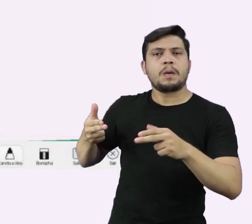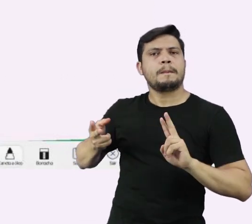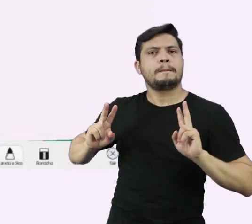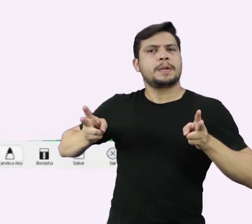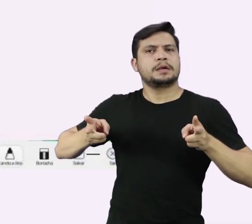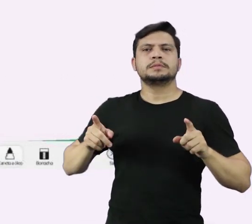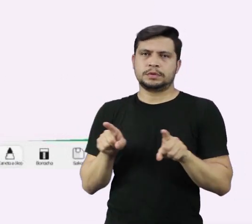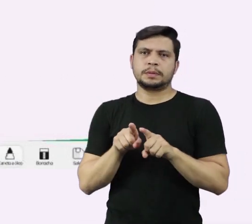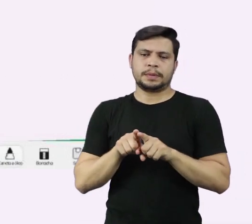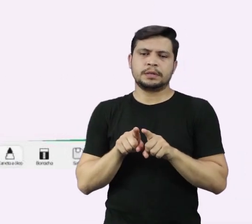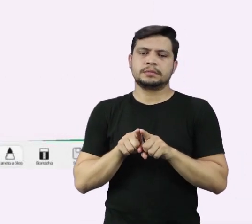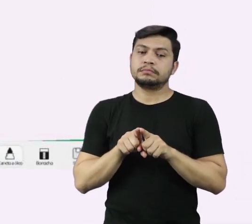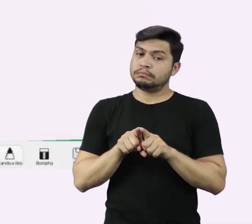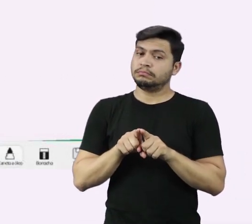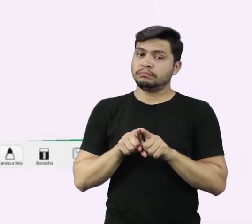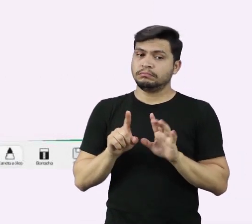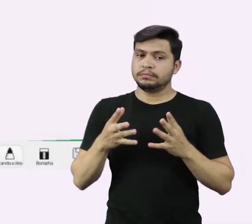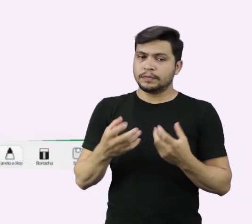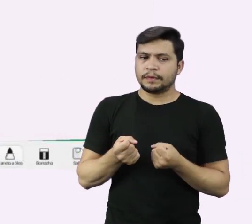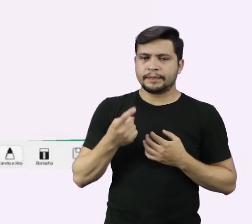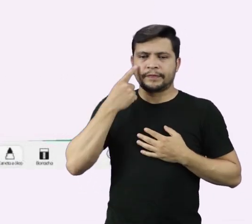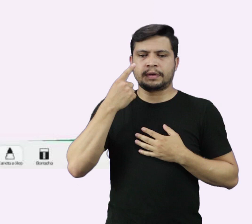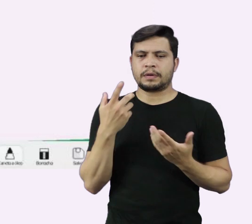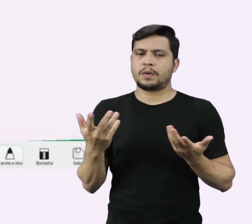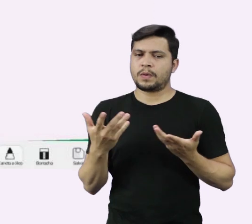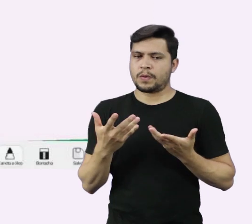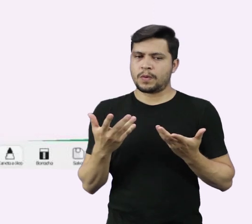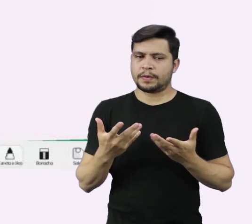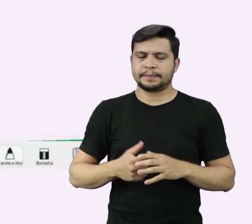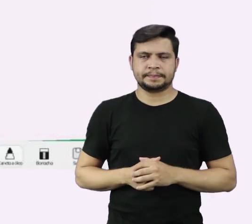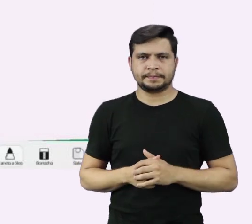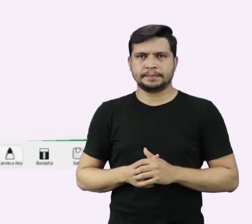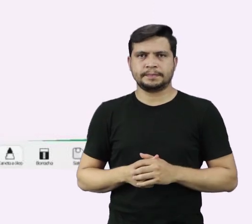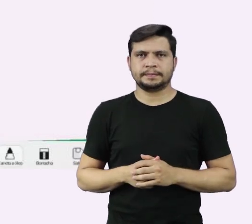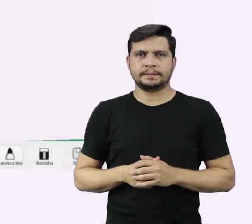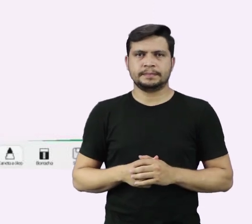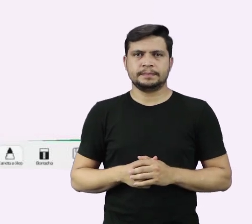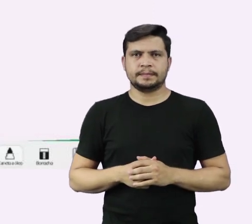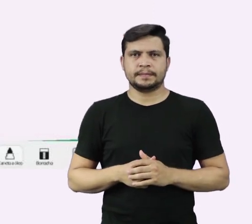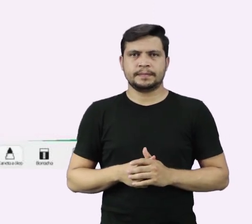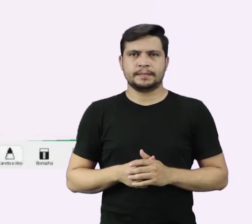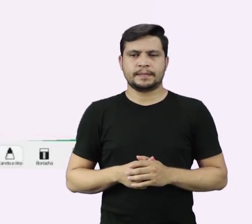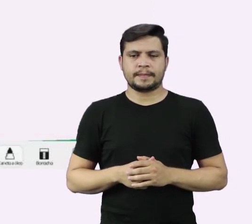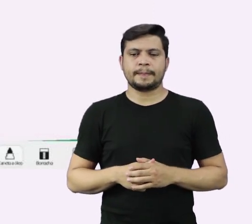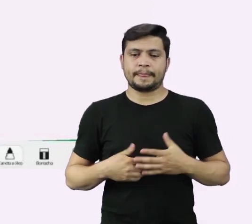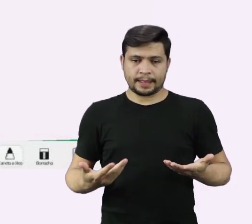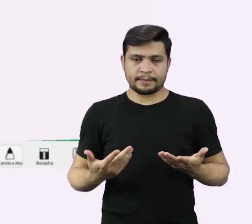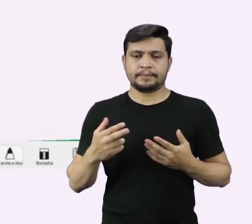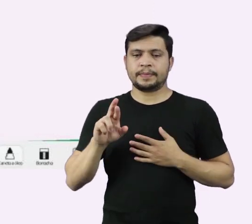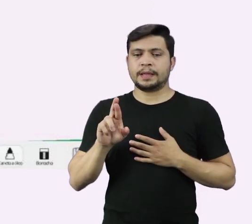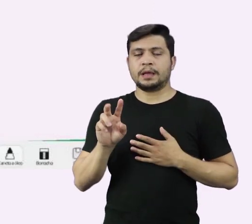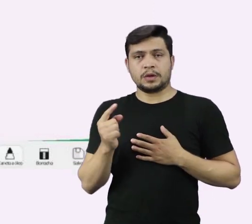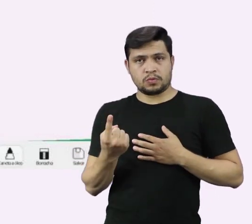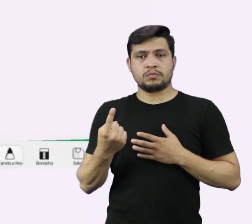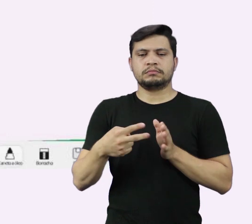vou aplicar uma resistividade multiplicada pelo comprimento 1 dividido pela área 1. Isso,